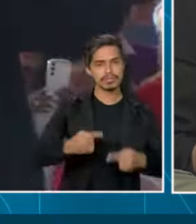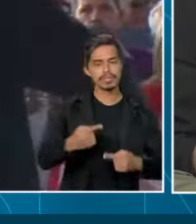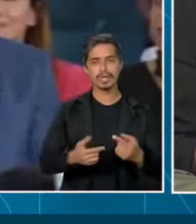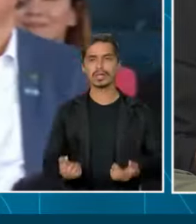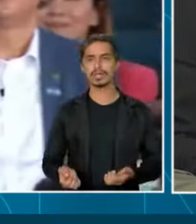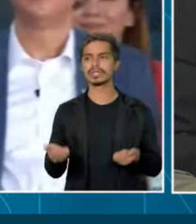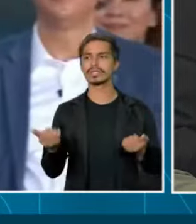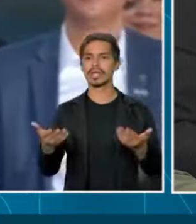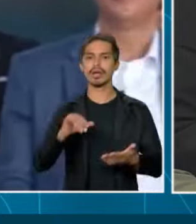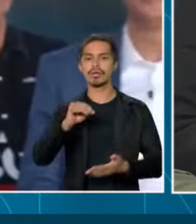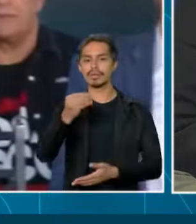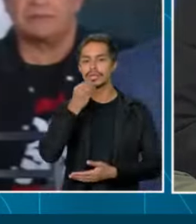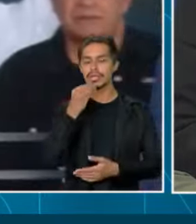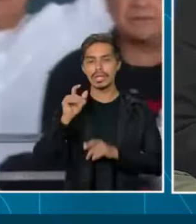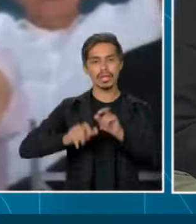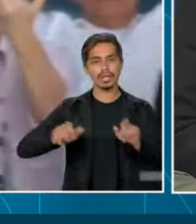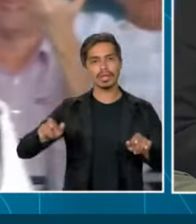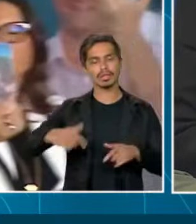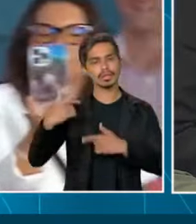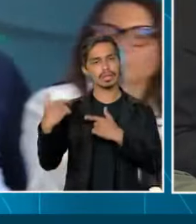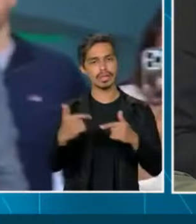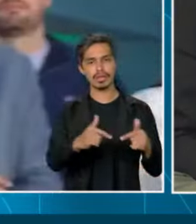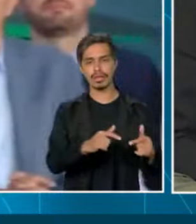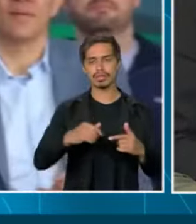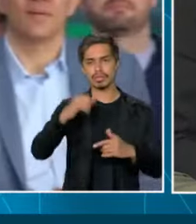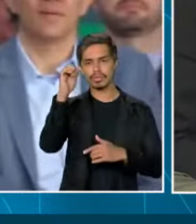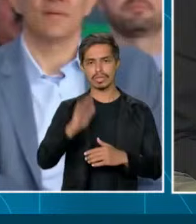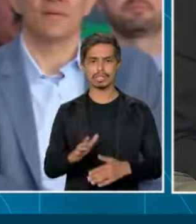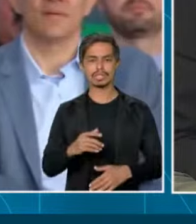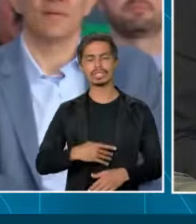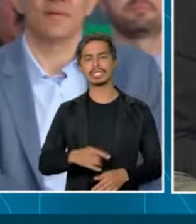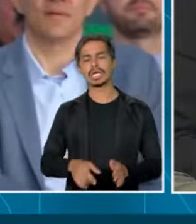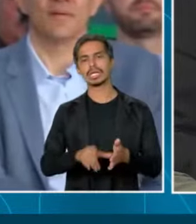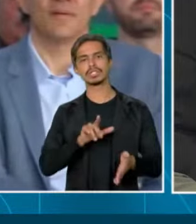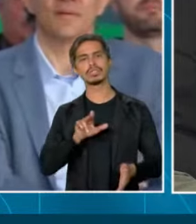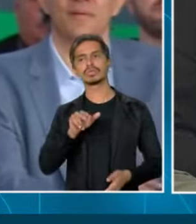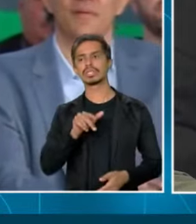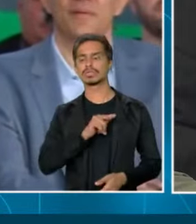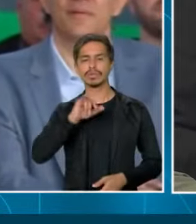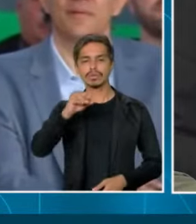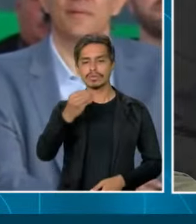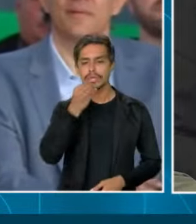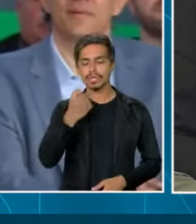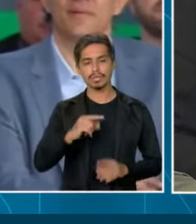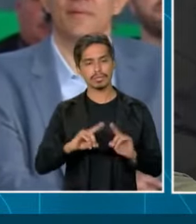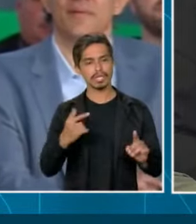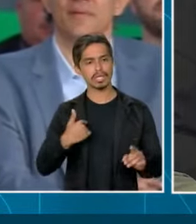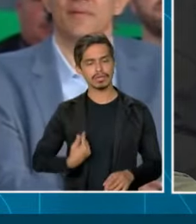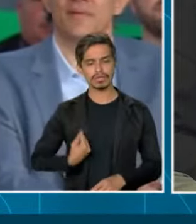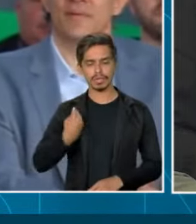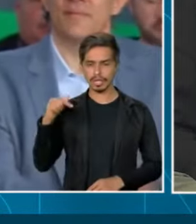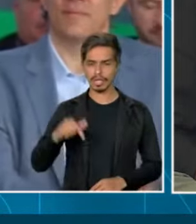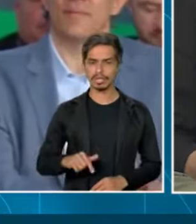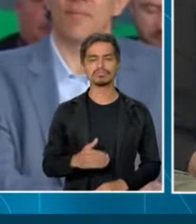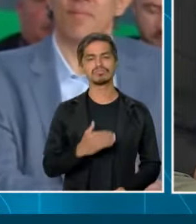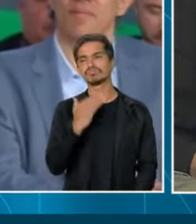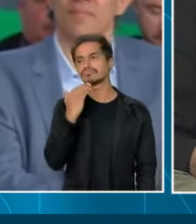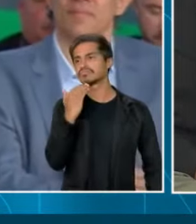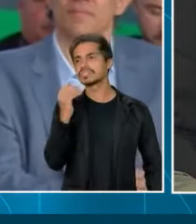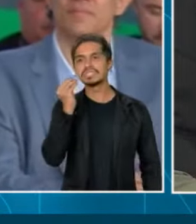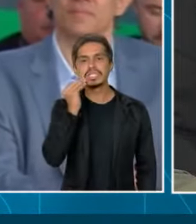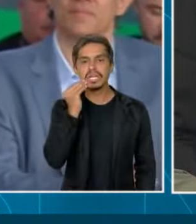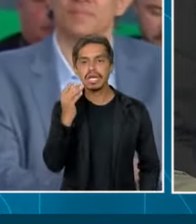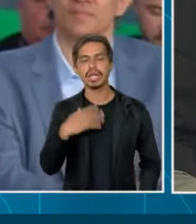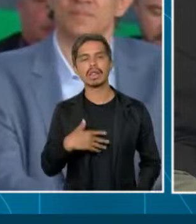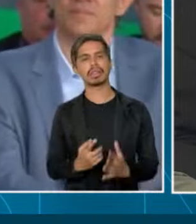dispara, né? Ela era 10% no início do ano, vai a 19%, ou seja, se aliviou a preocupação com a economia, é porque as